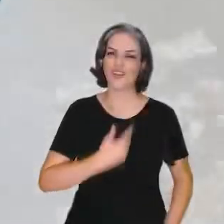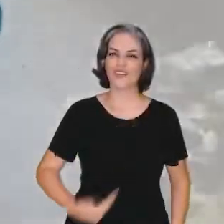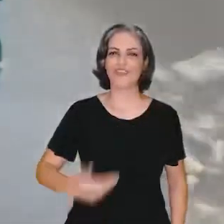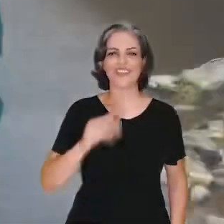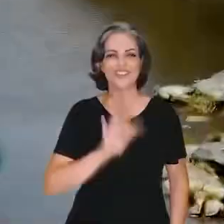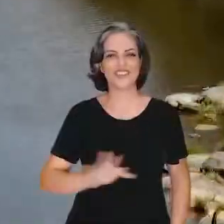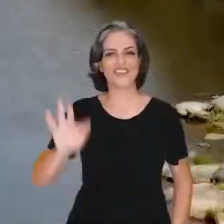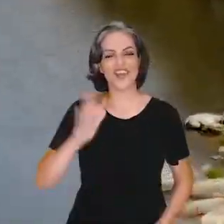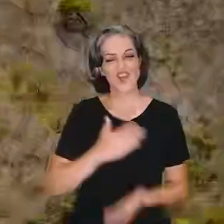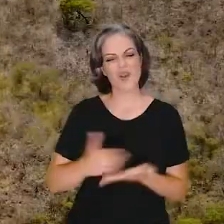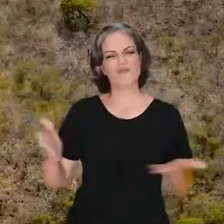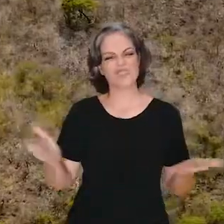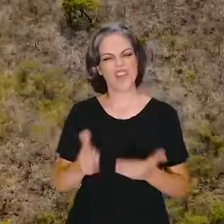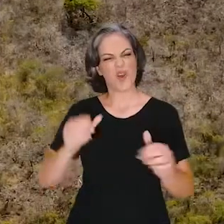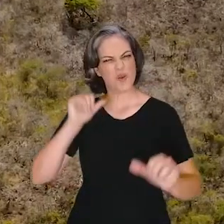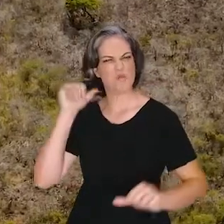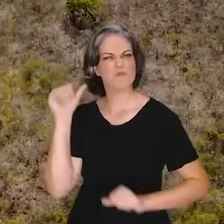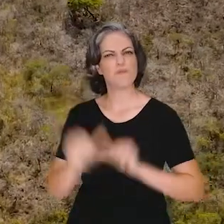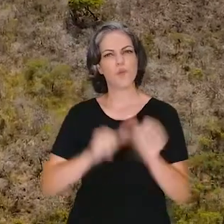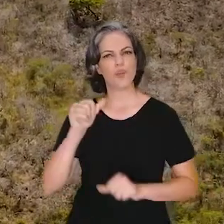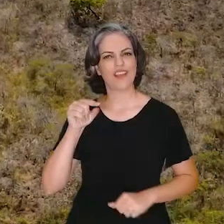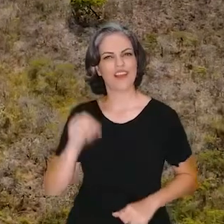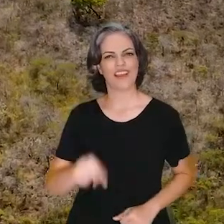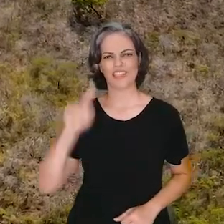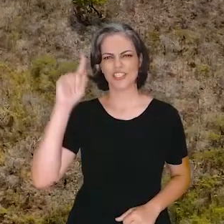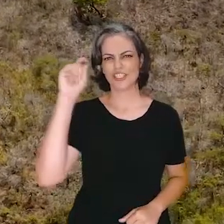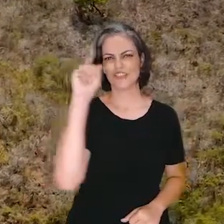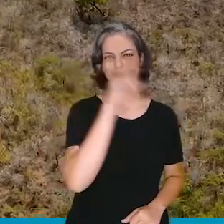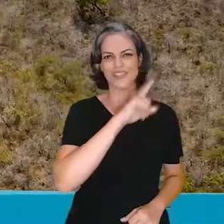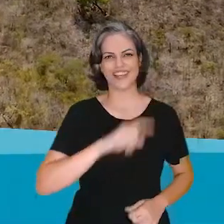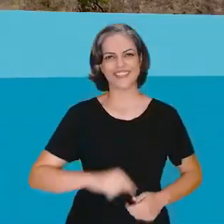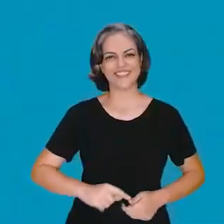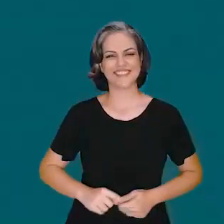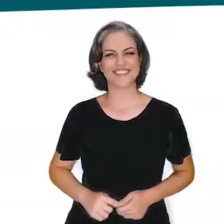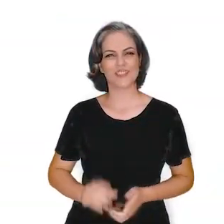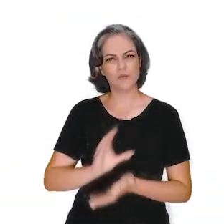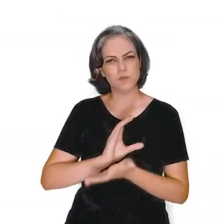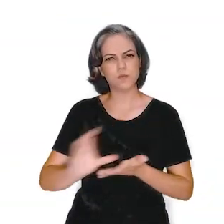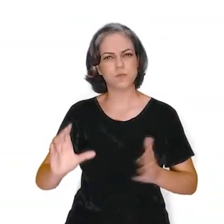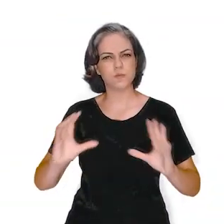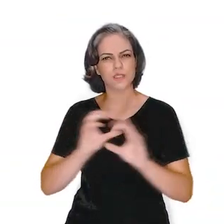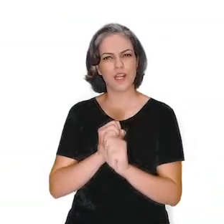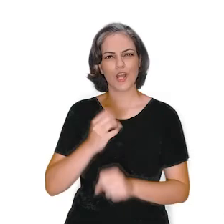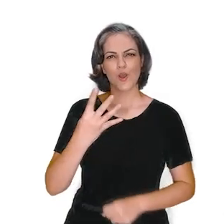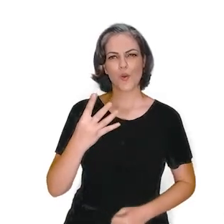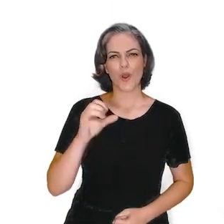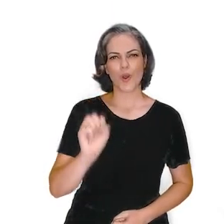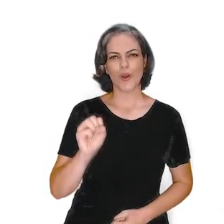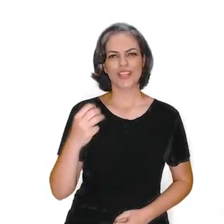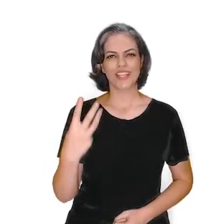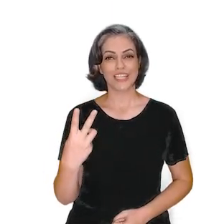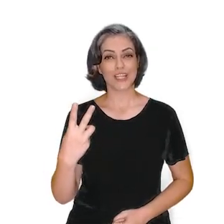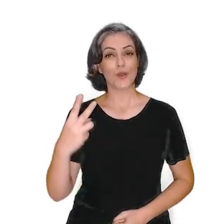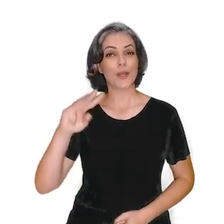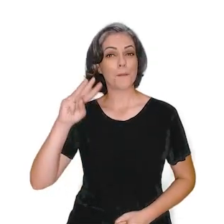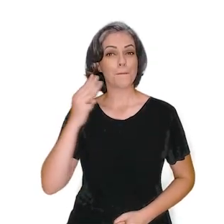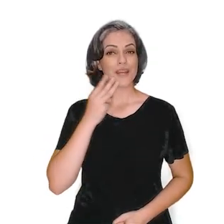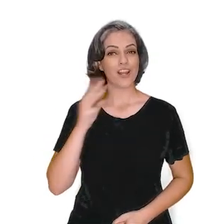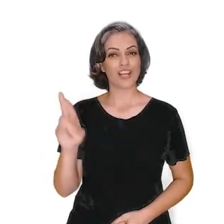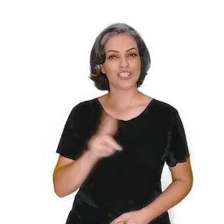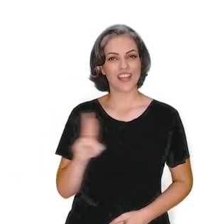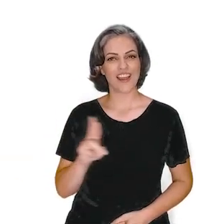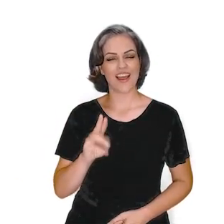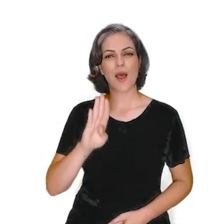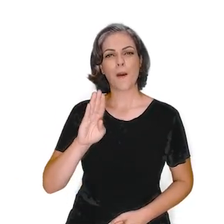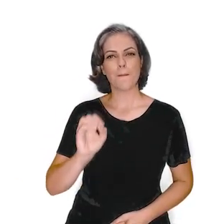O governo federal começa hoje a mudar essa difícil realidade. Com investimento total de R$ 482